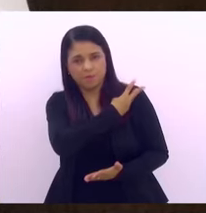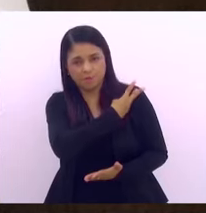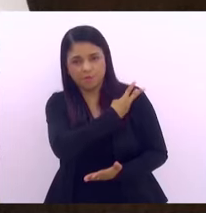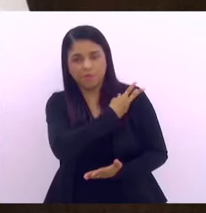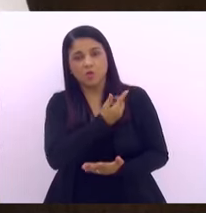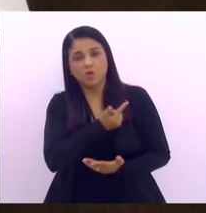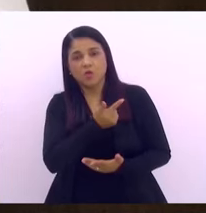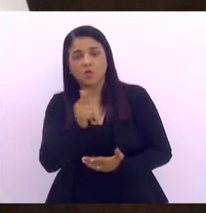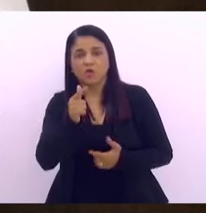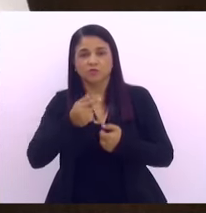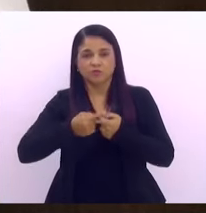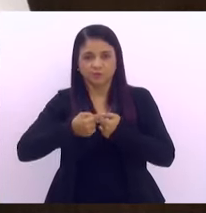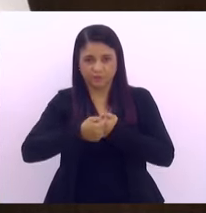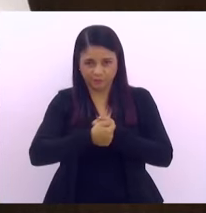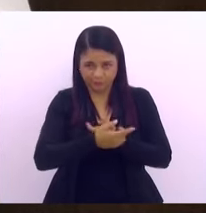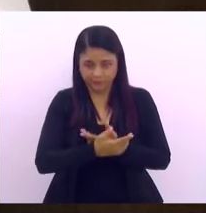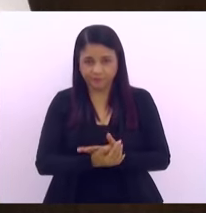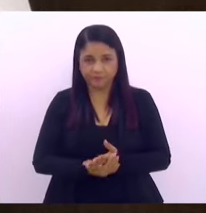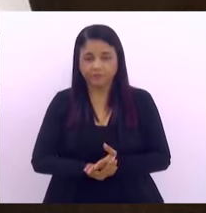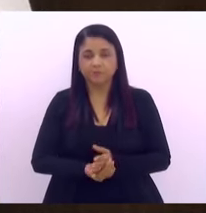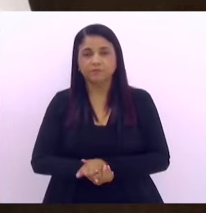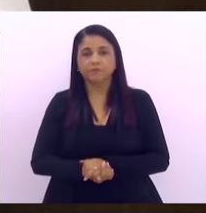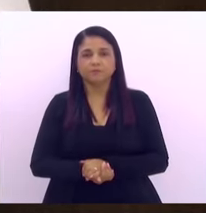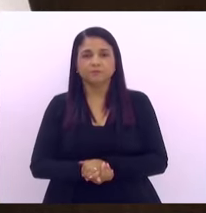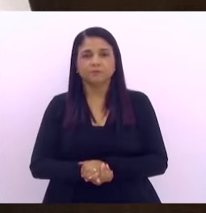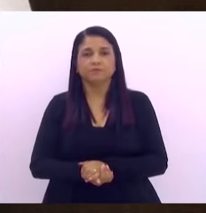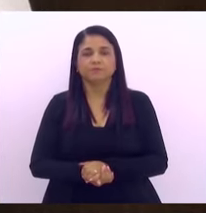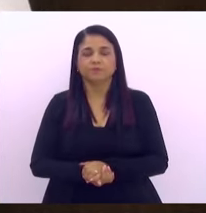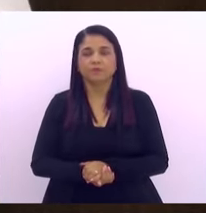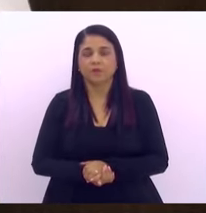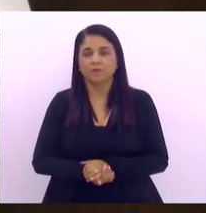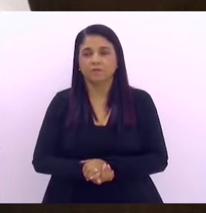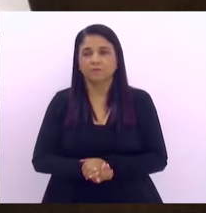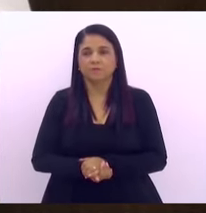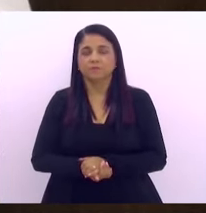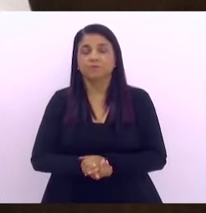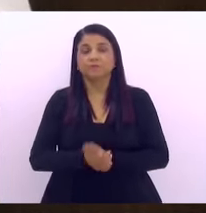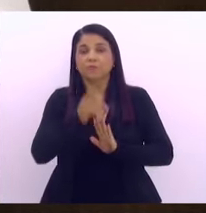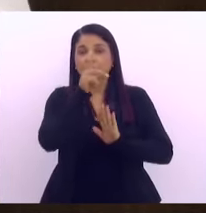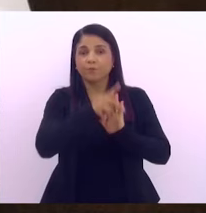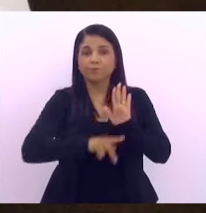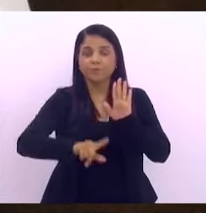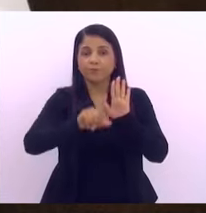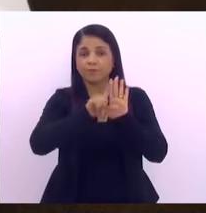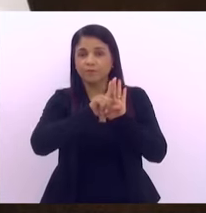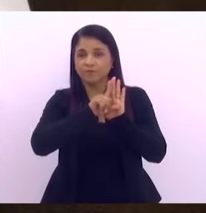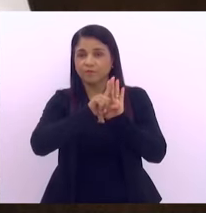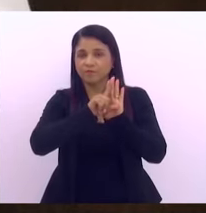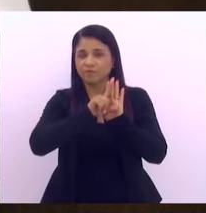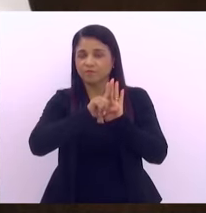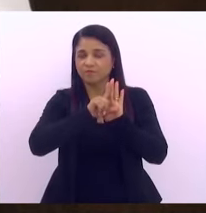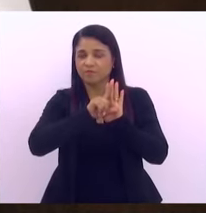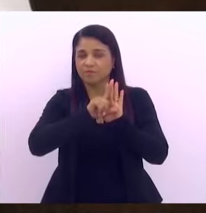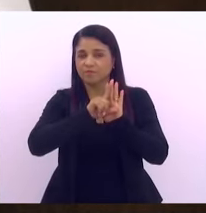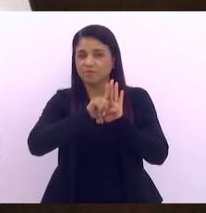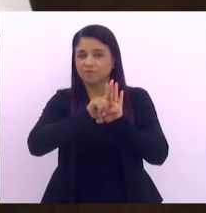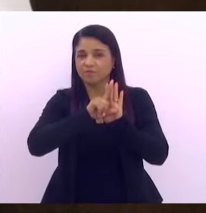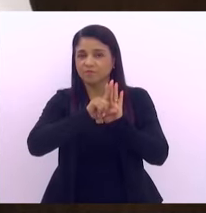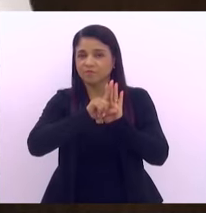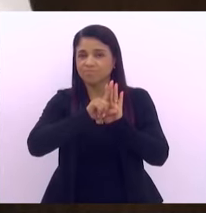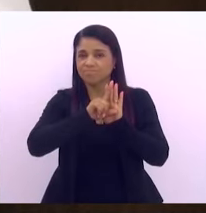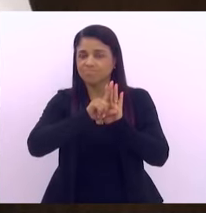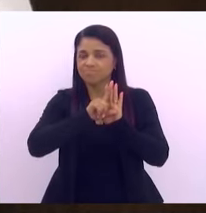outras providências. Senhora presidente, projeto inegavelmente